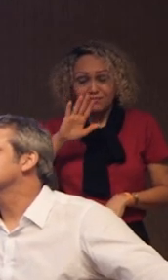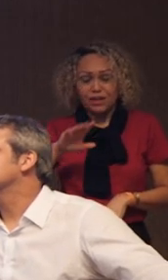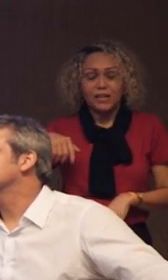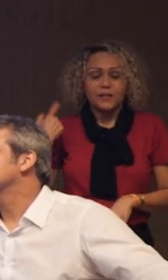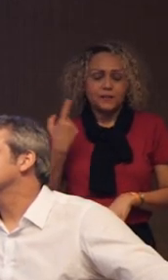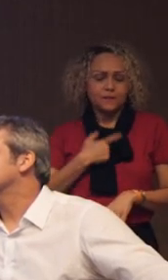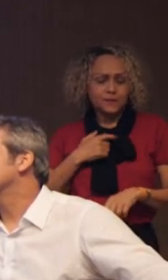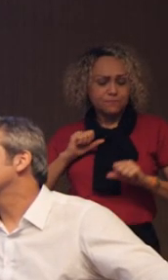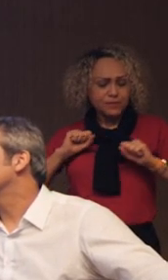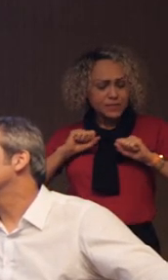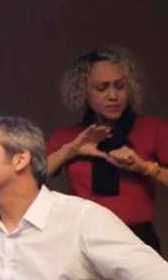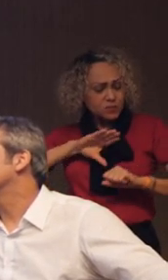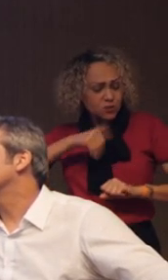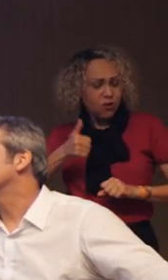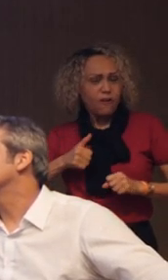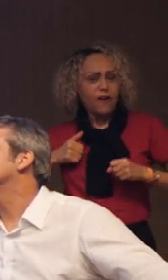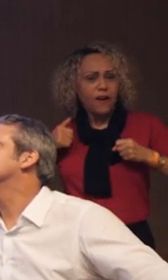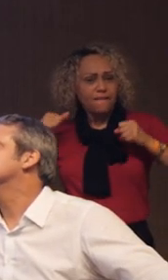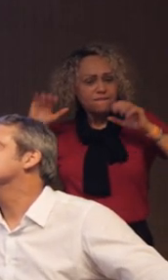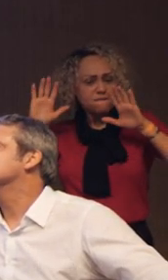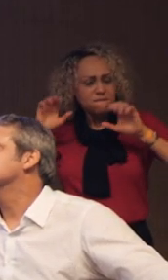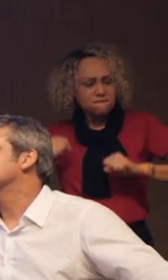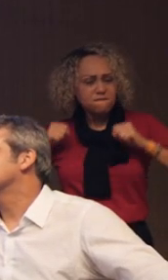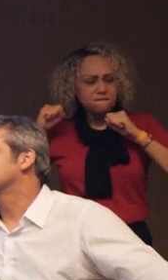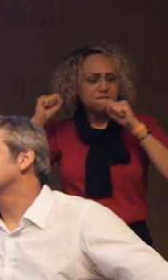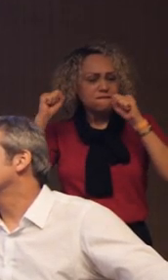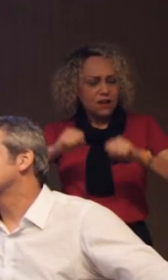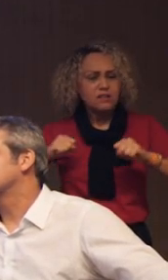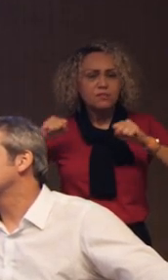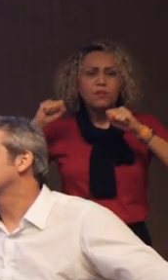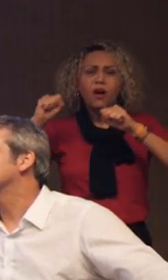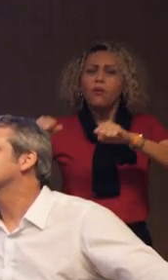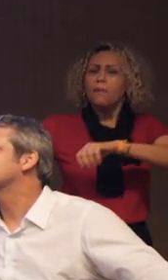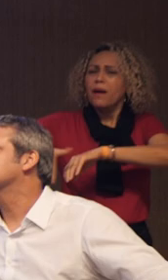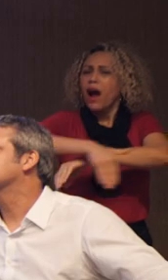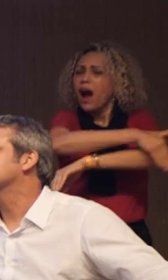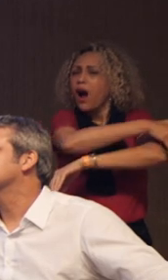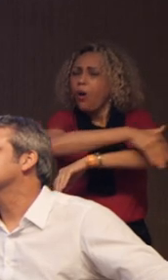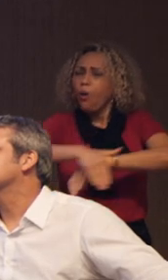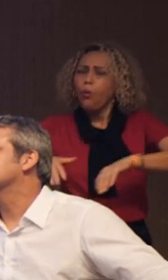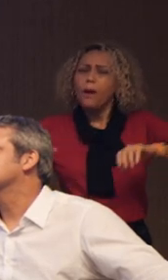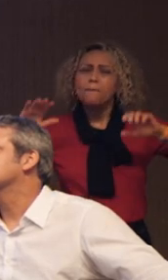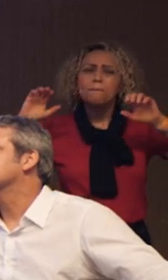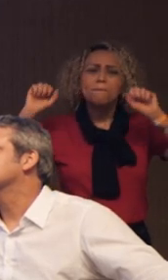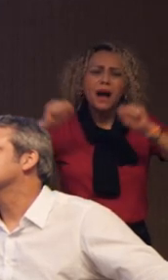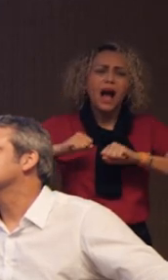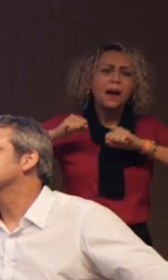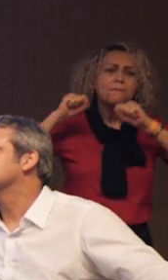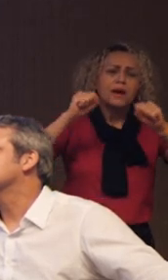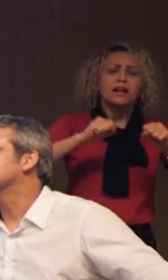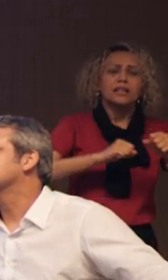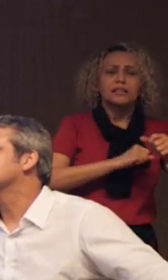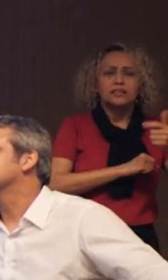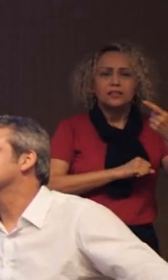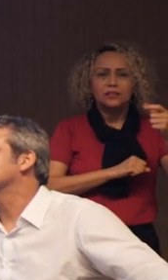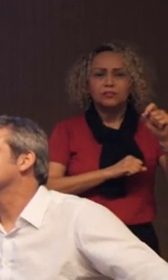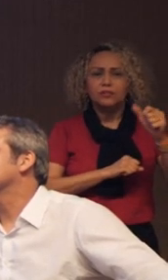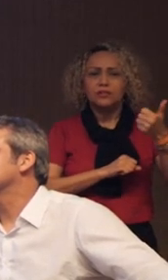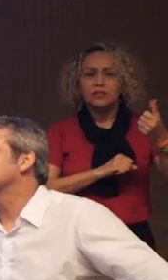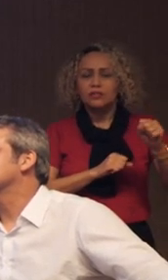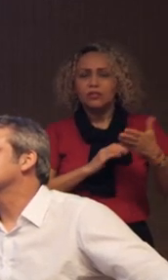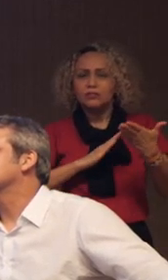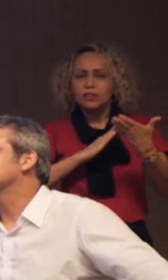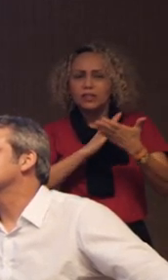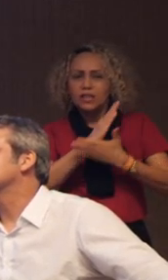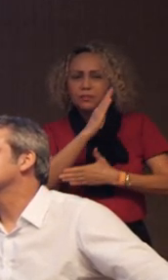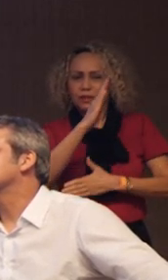perdemos a eleição estadual de Itaí. Nem para deputado, nem para governador, nem para senador, para nada. Ganhamos as eleições em 2018